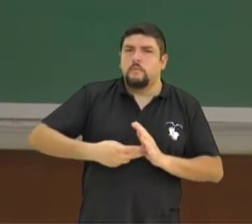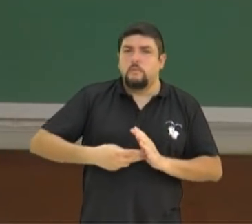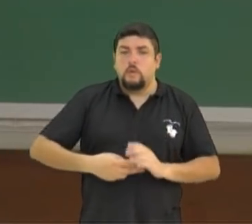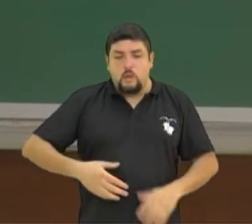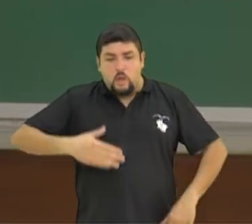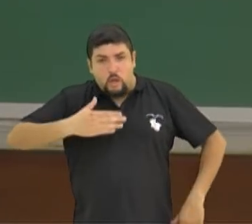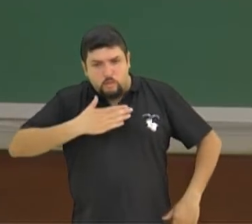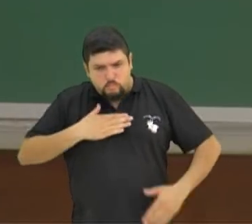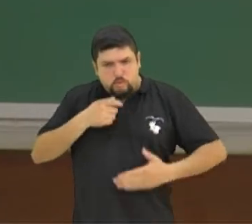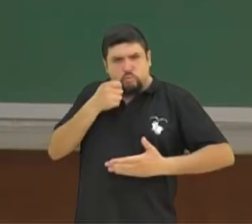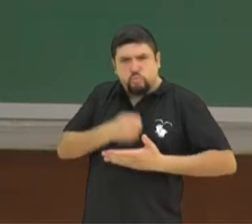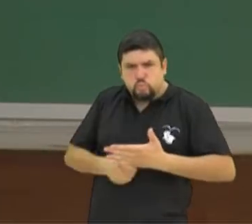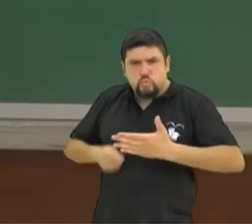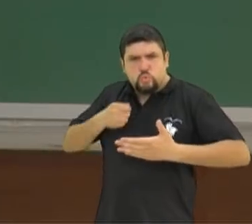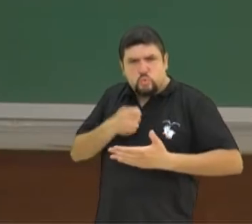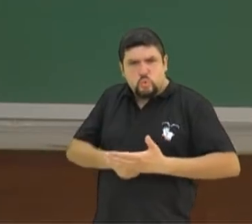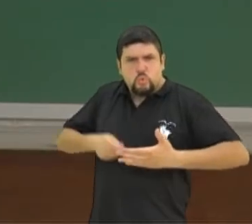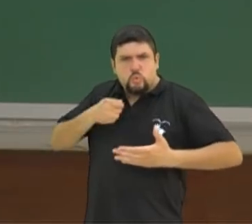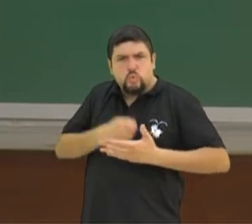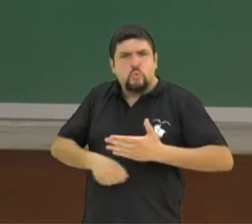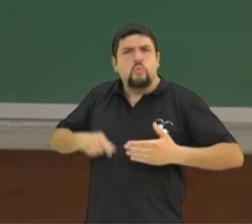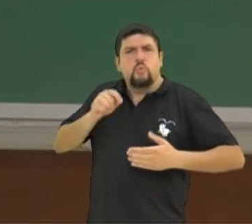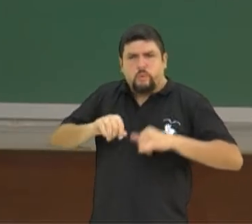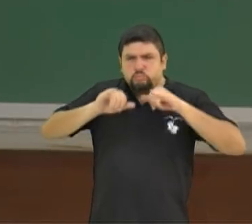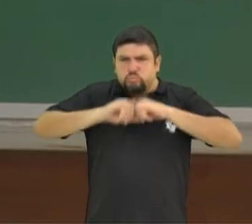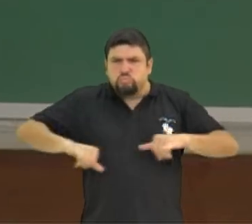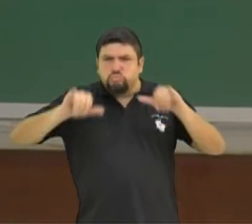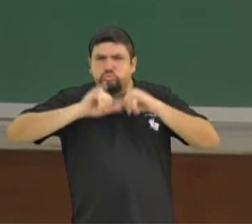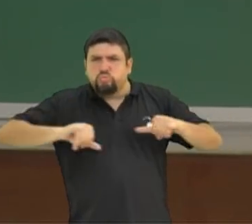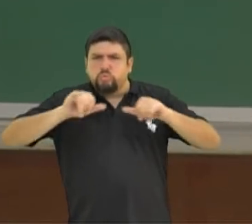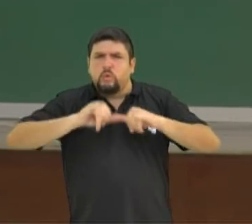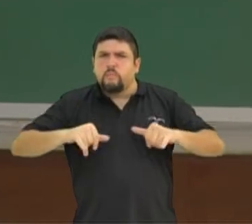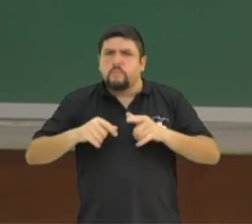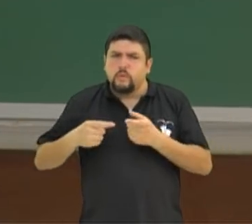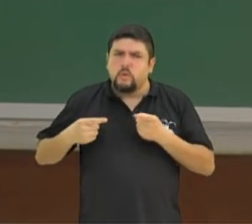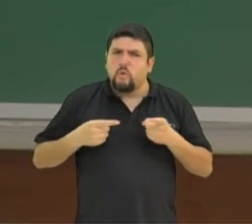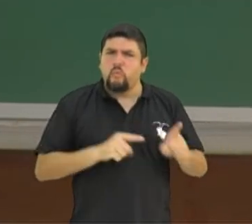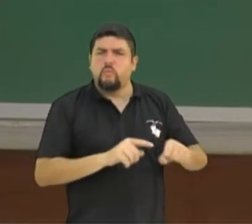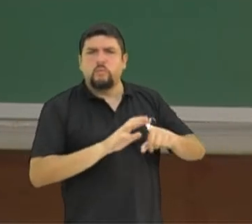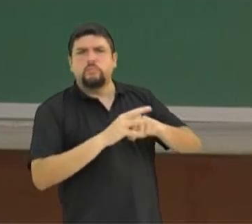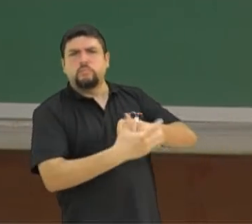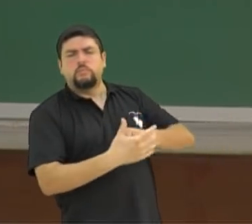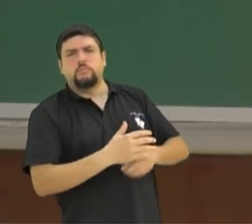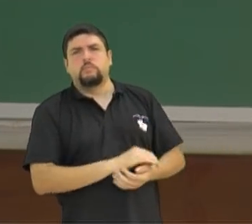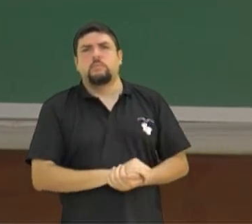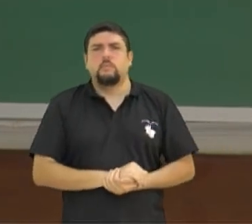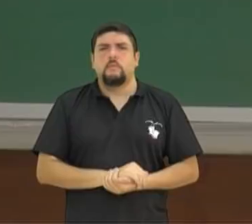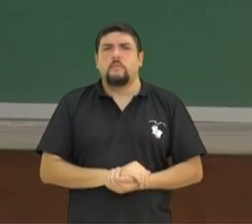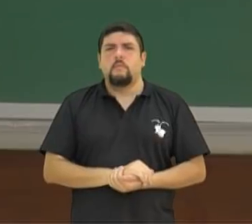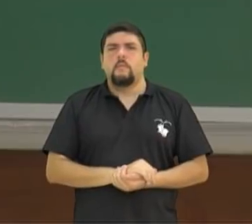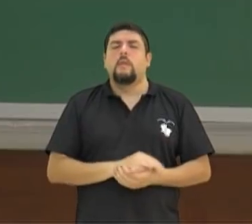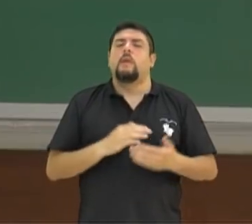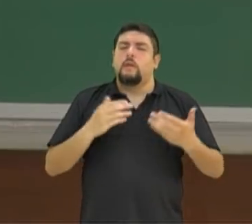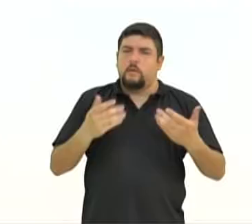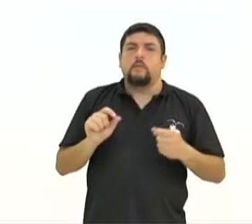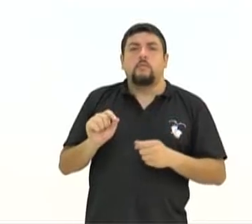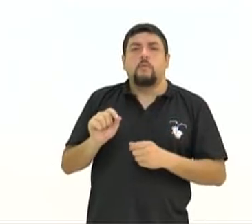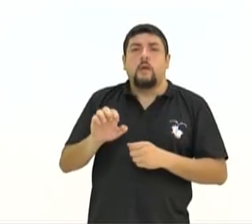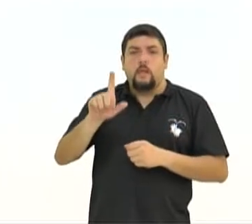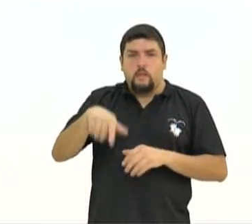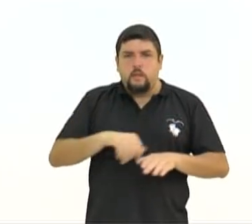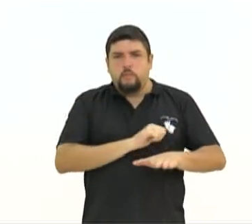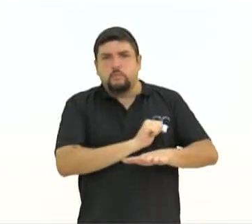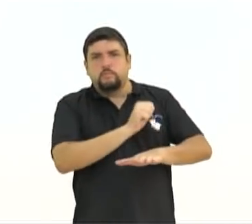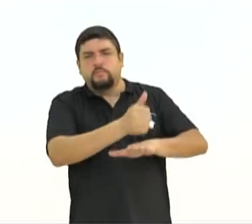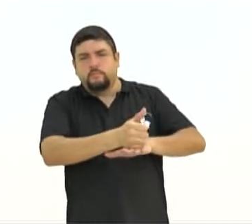luta é fazer campanha publicitária, fazer a prevenção contra o novo coronavírus. Né? Então, é um caso de metonímia em que a gente tem a coisa pela